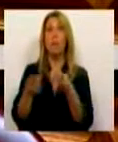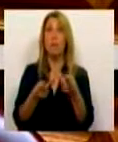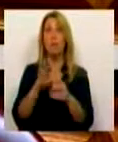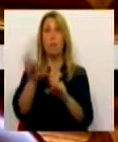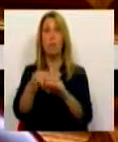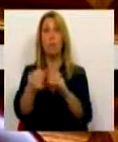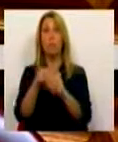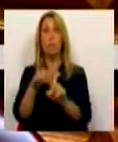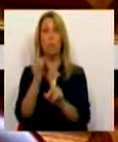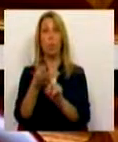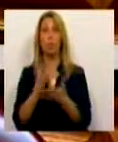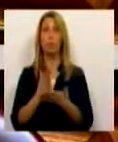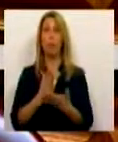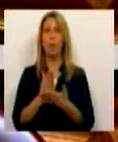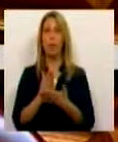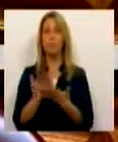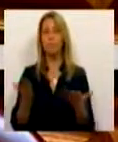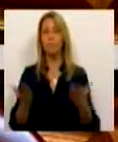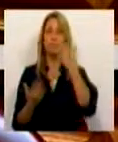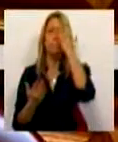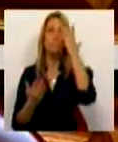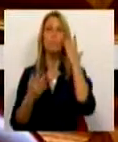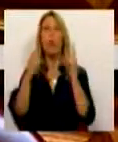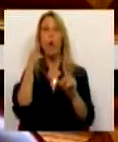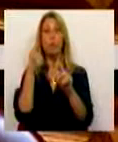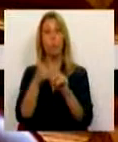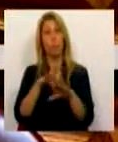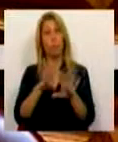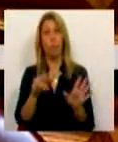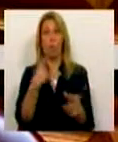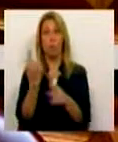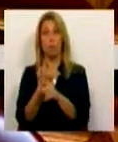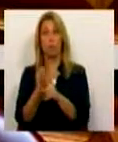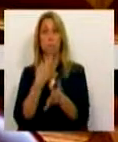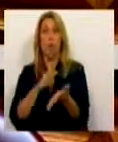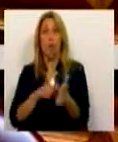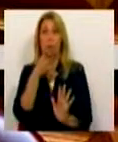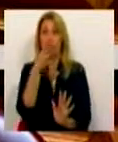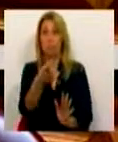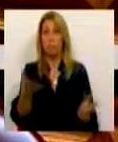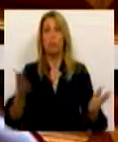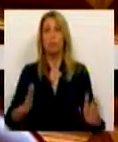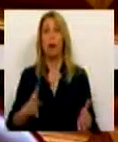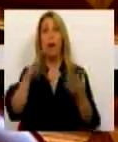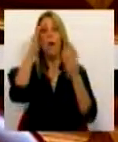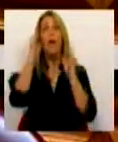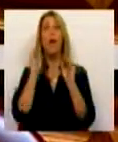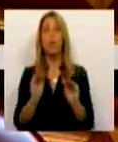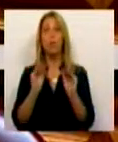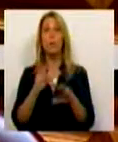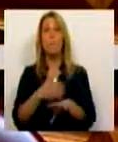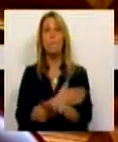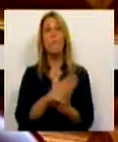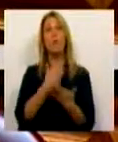integrante do ano letivo. Objetivamente e pelas razões aduzidas, a situação na educação pré-escolar e no primeiro